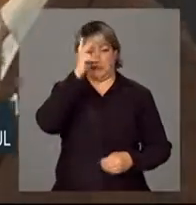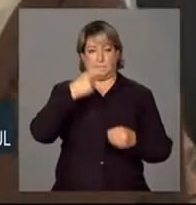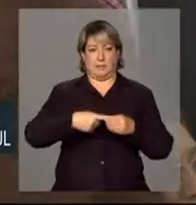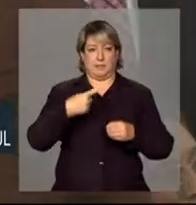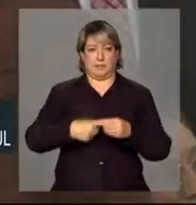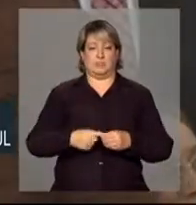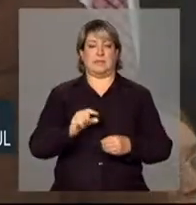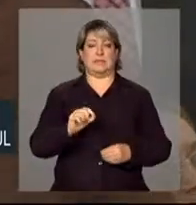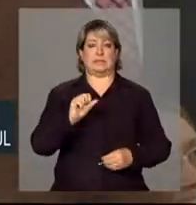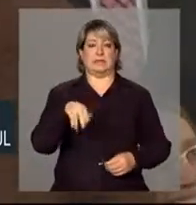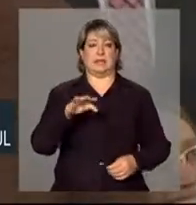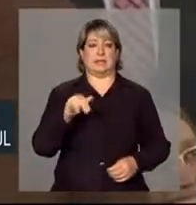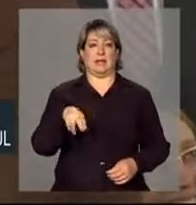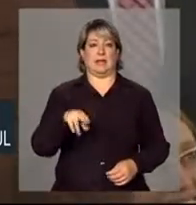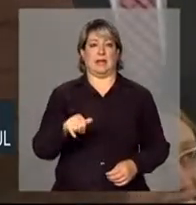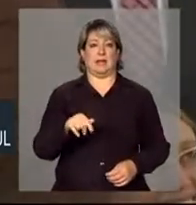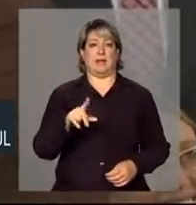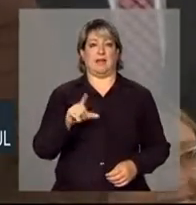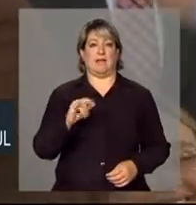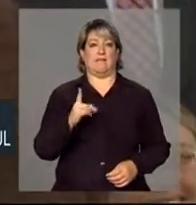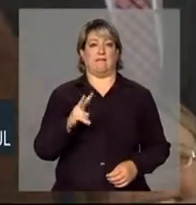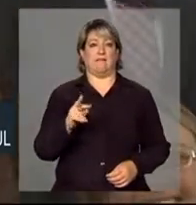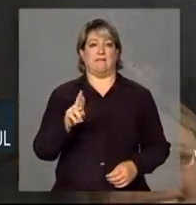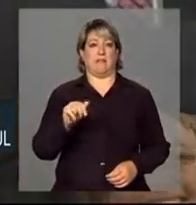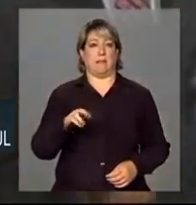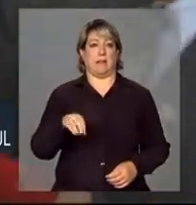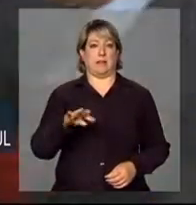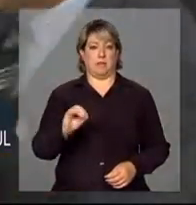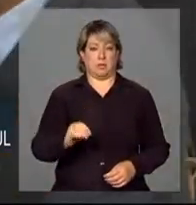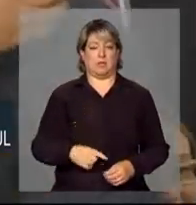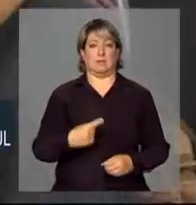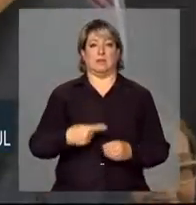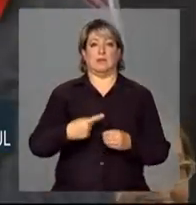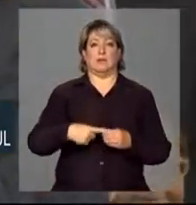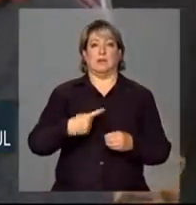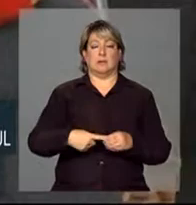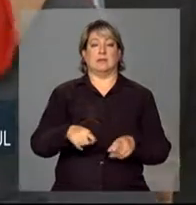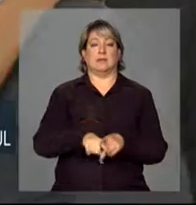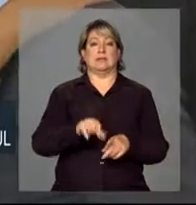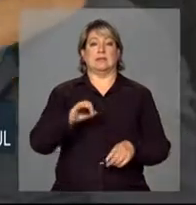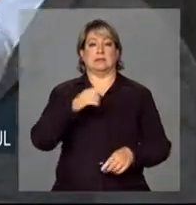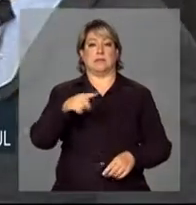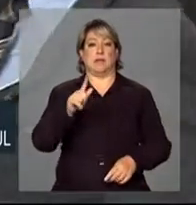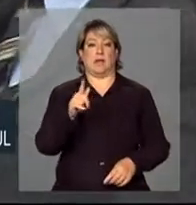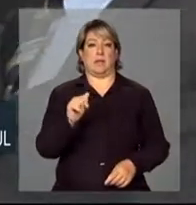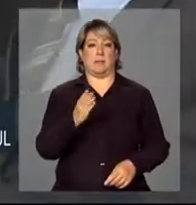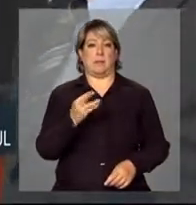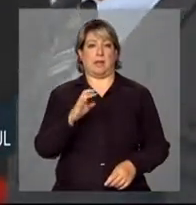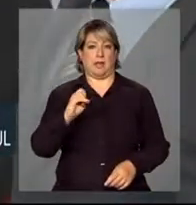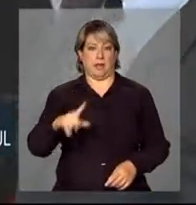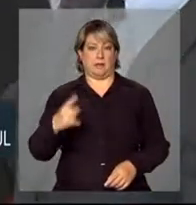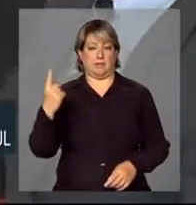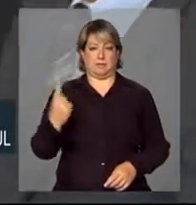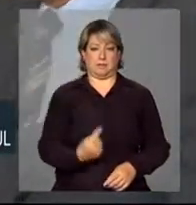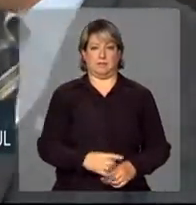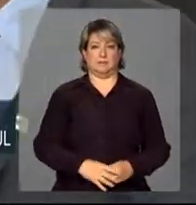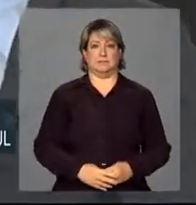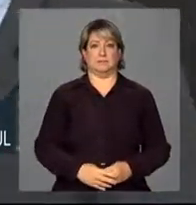Santana do Livramento, Glauber Goulart Lima. E São Gabriel, Roque Montanha.